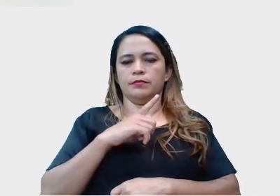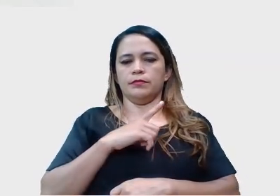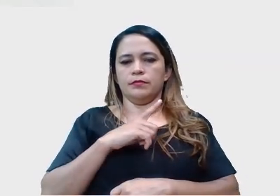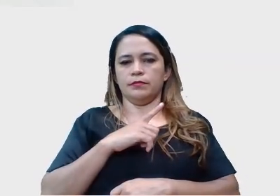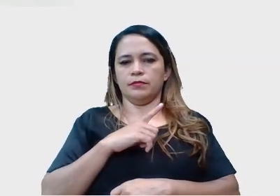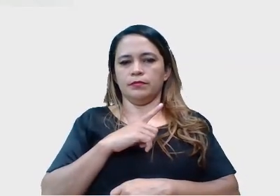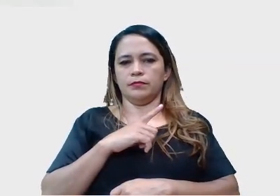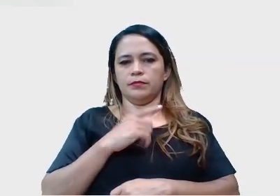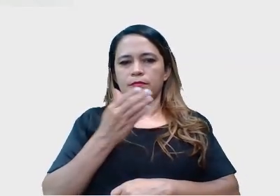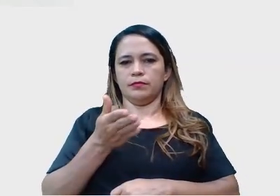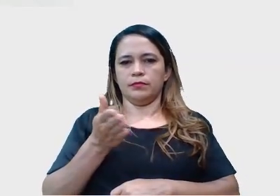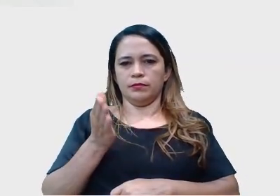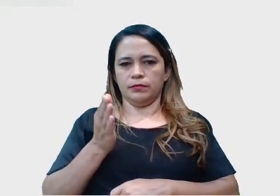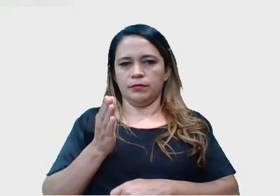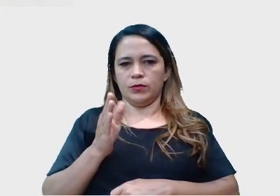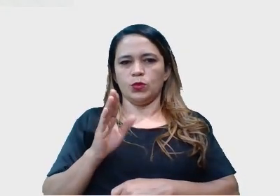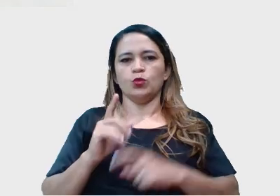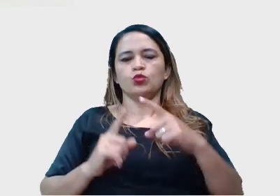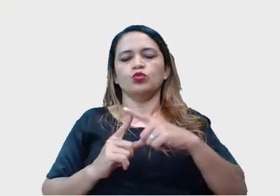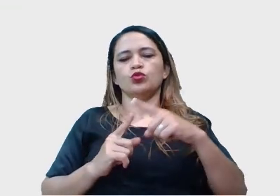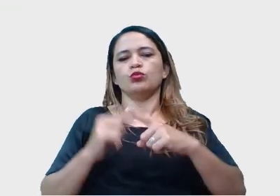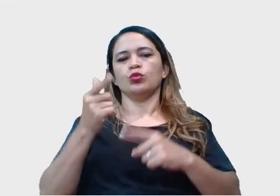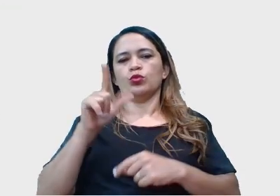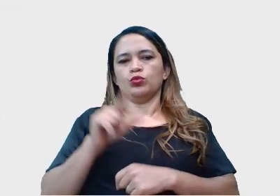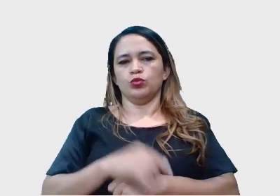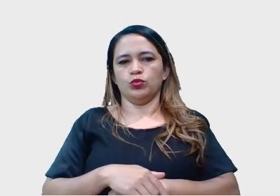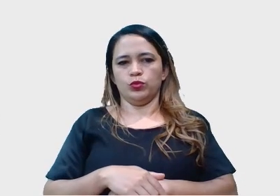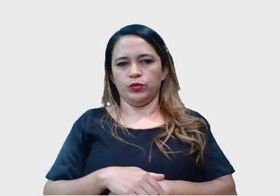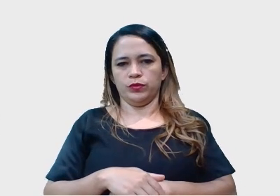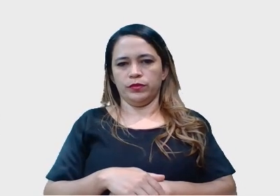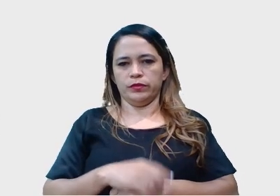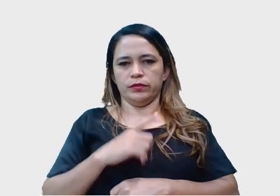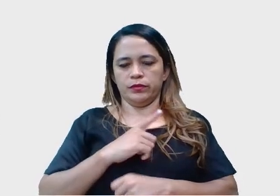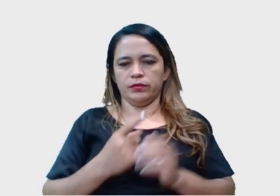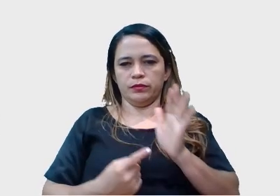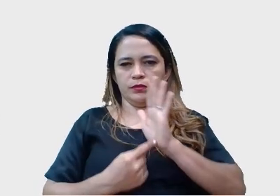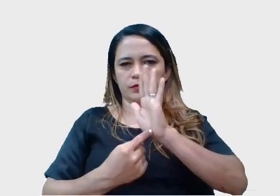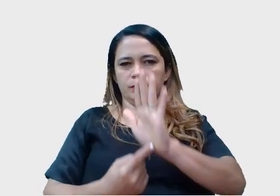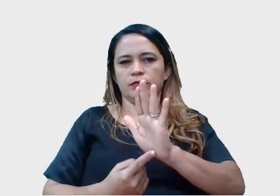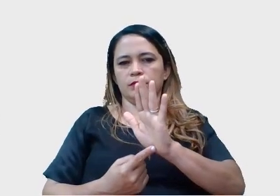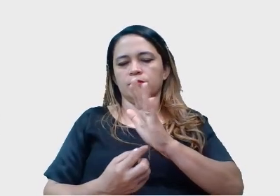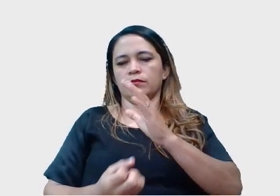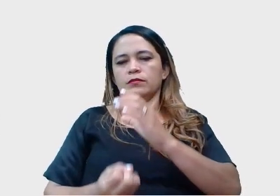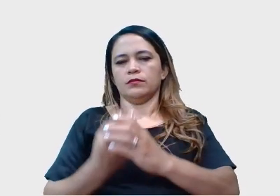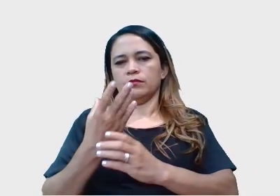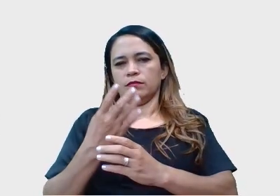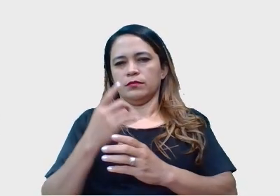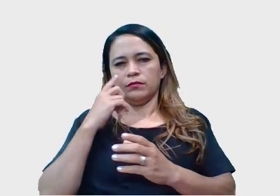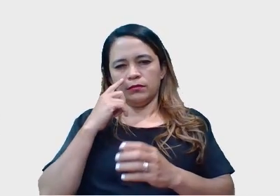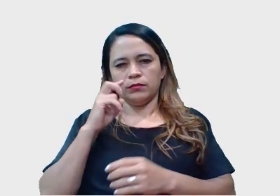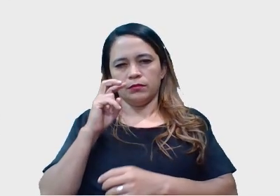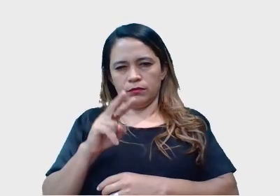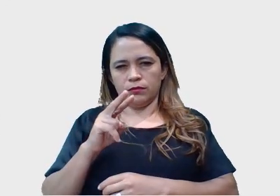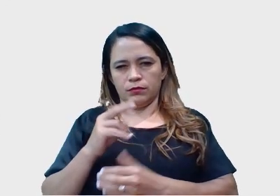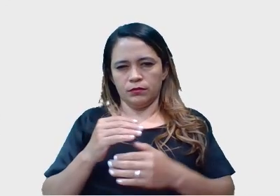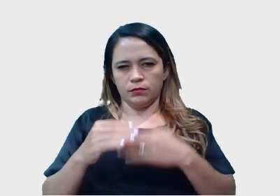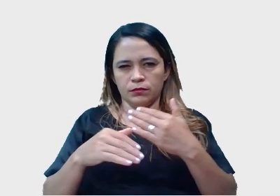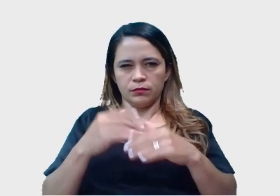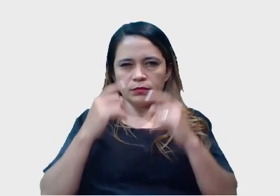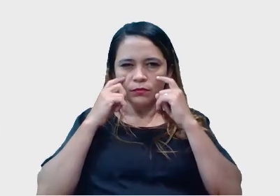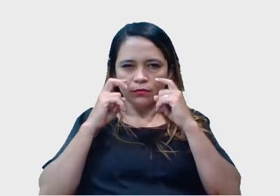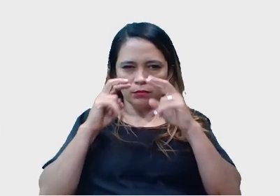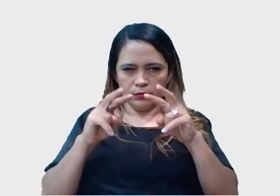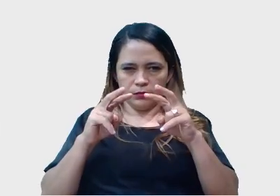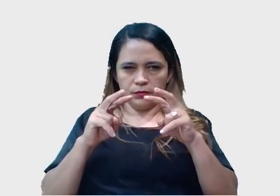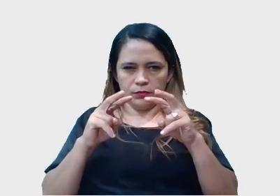terceiro e último tipo de barbeiro, tá bom? Agora sim, ó, nós vamos colocar aqui agora o ciclo reprodutivo. Eu quero que você comece o ciclo reprodutivo aqui